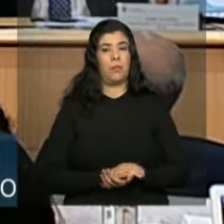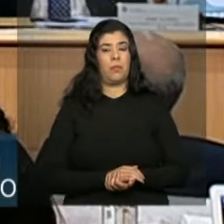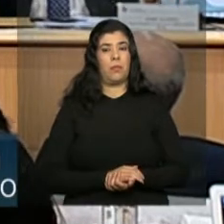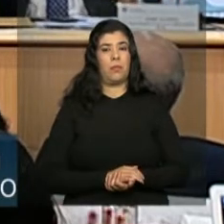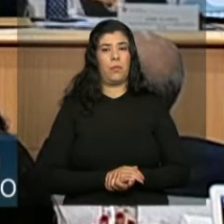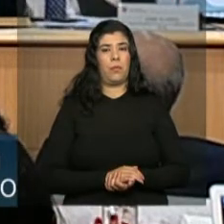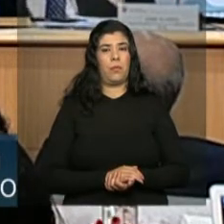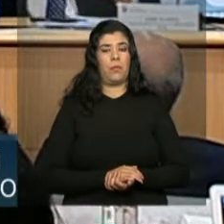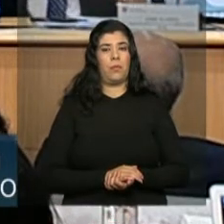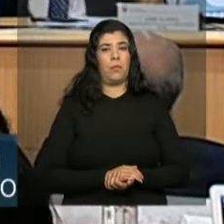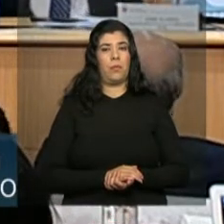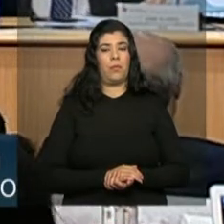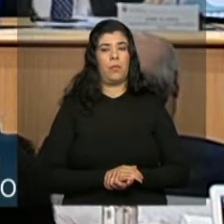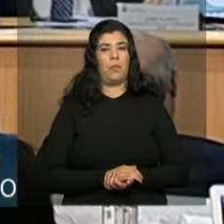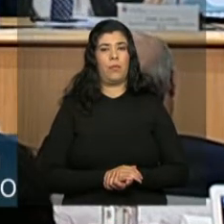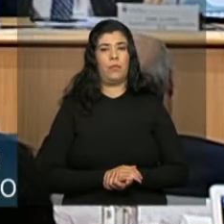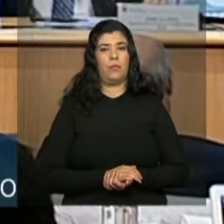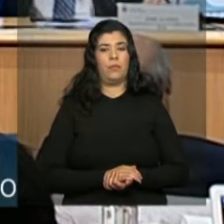não